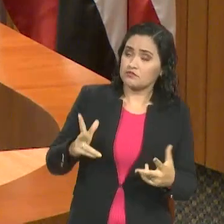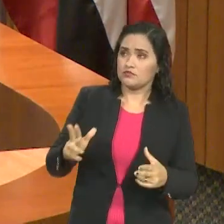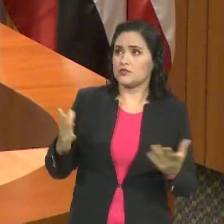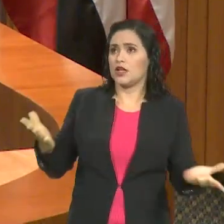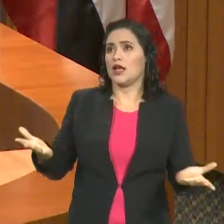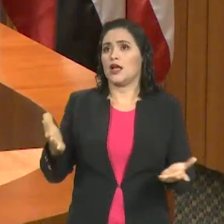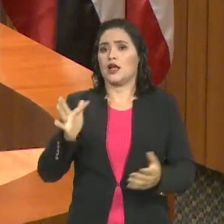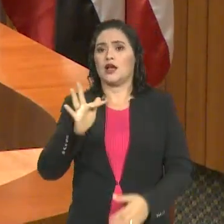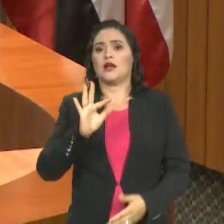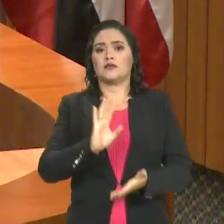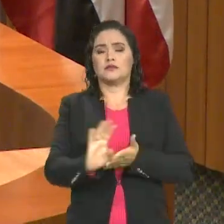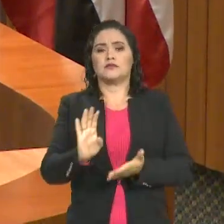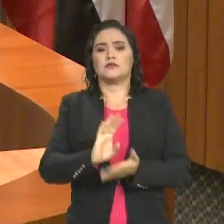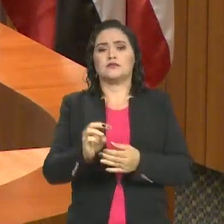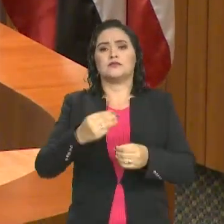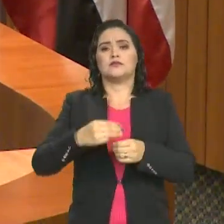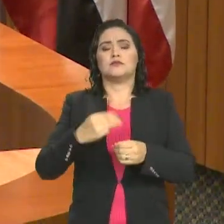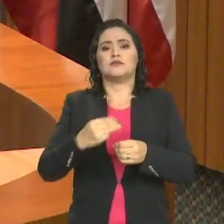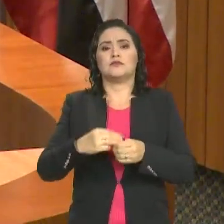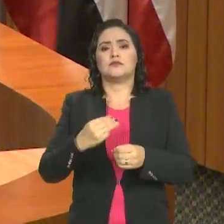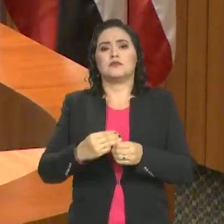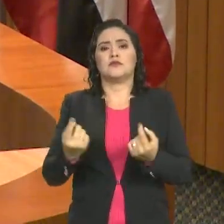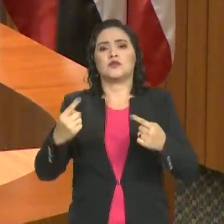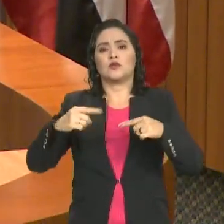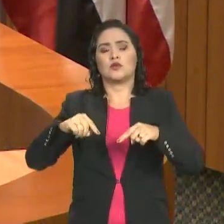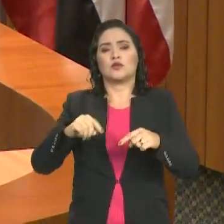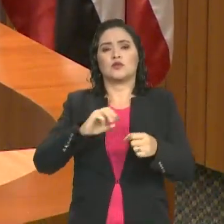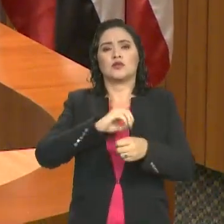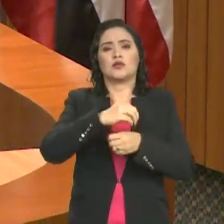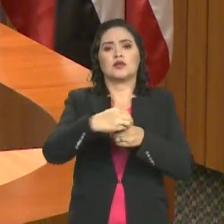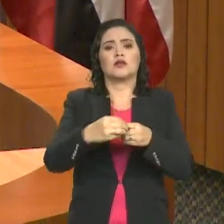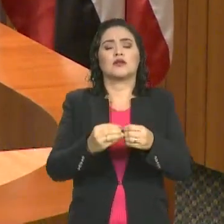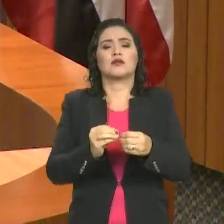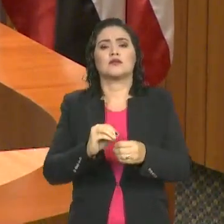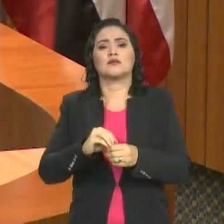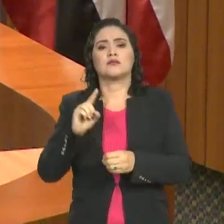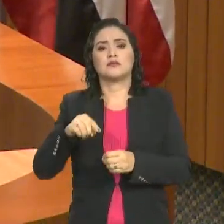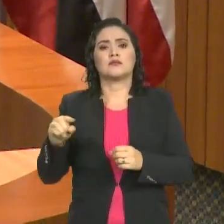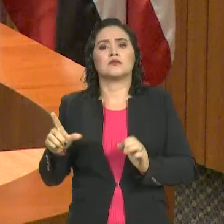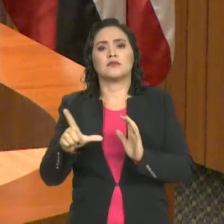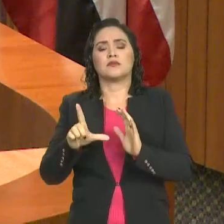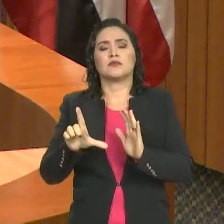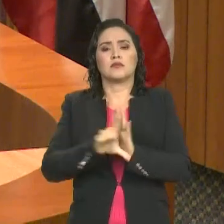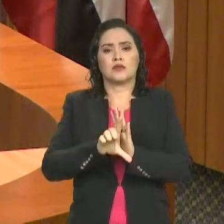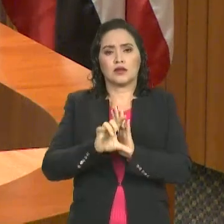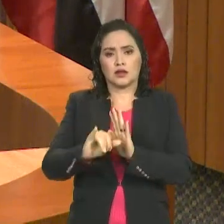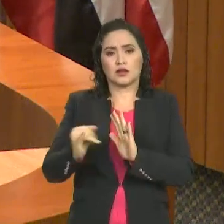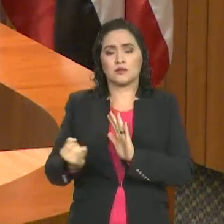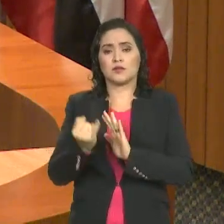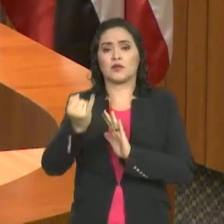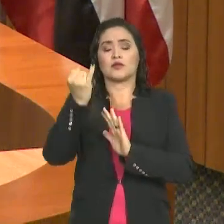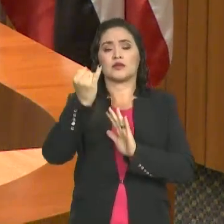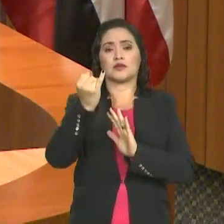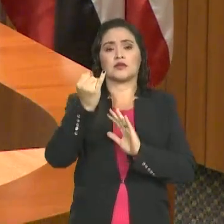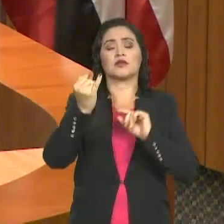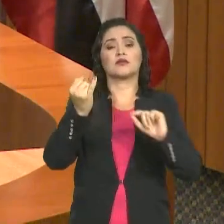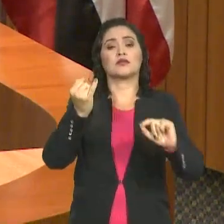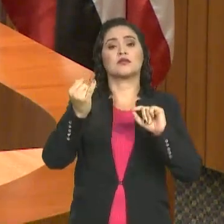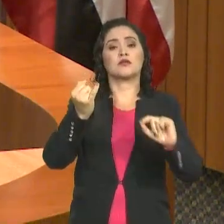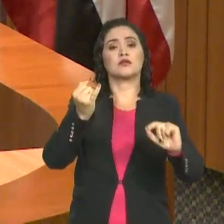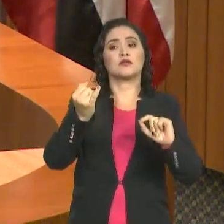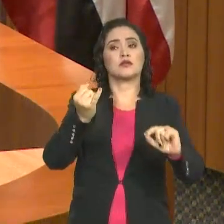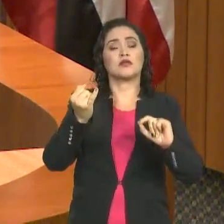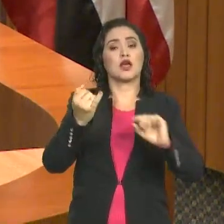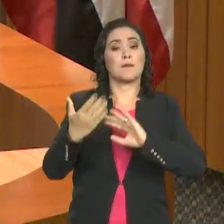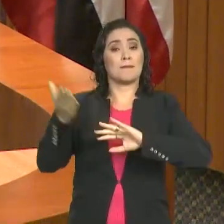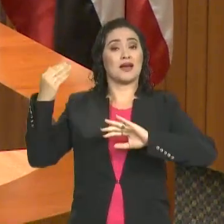Municipal de Combate ao Câncer, que é uma boa lei que o prefeito aqui, enquanto deputado, defendeu, fez isso como plataforma de campanha,